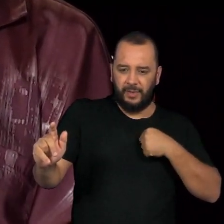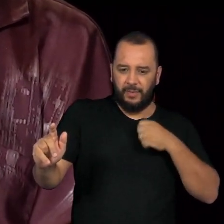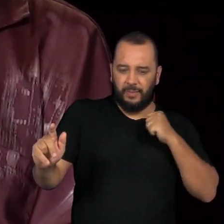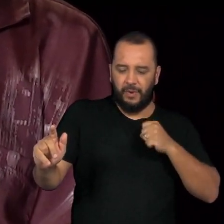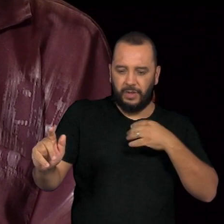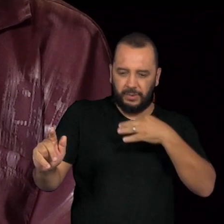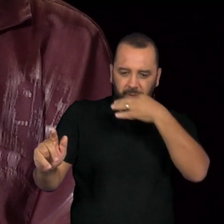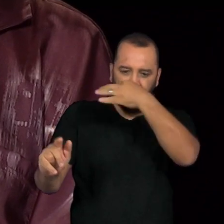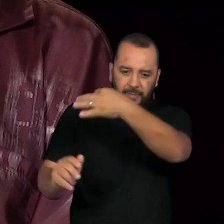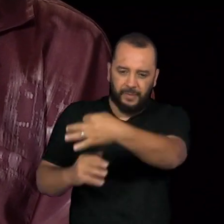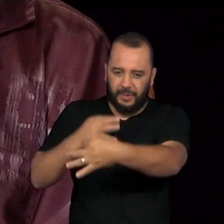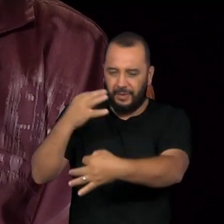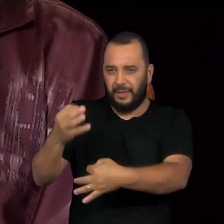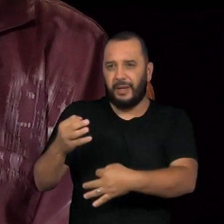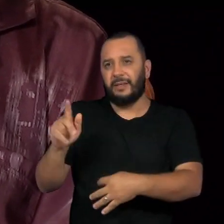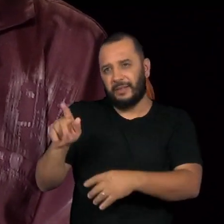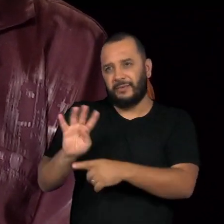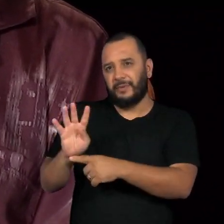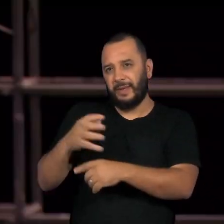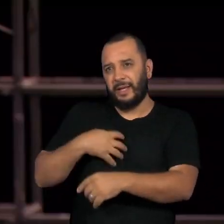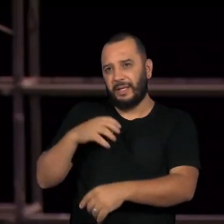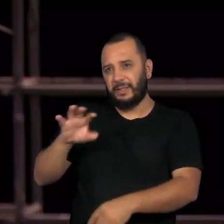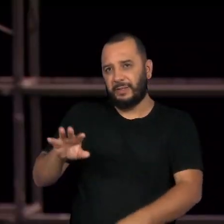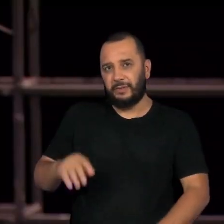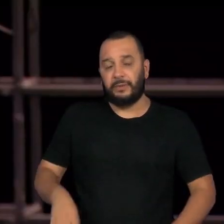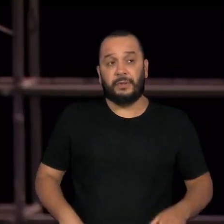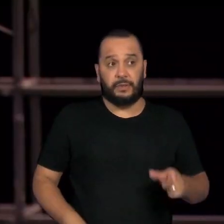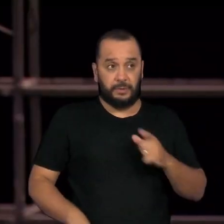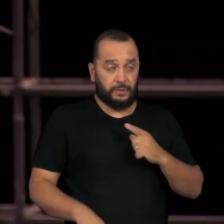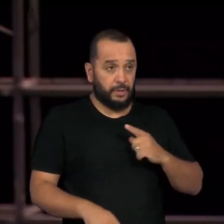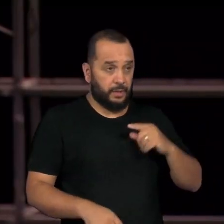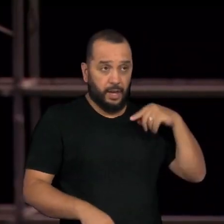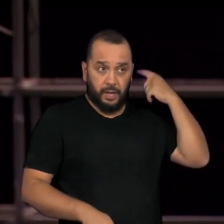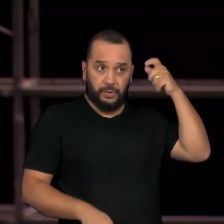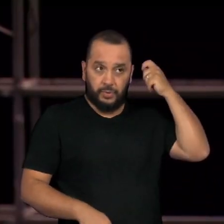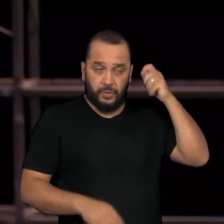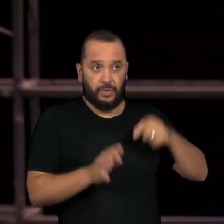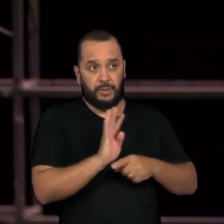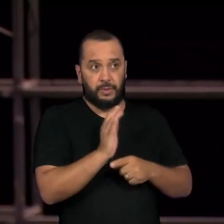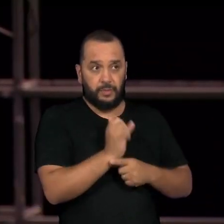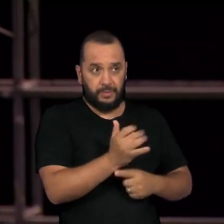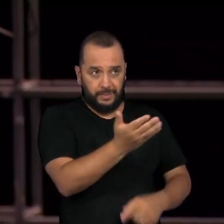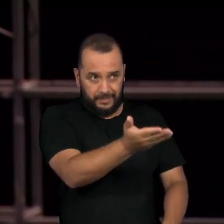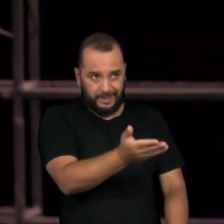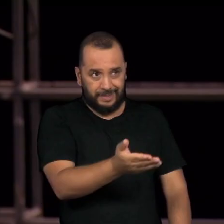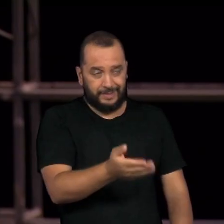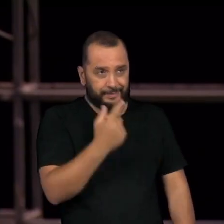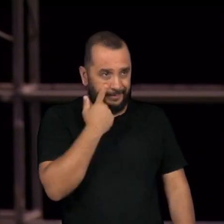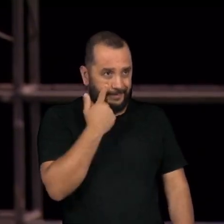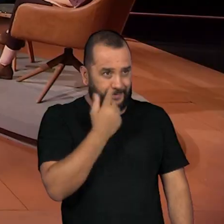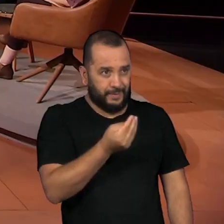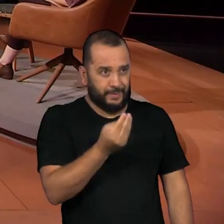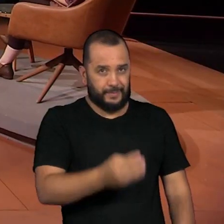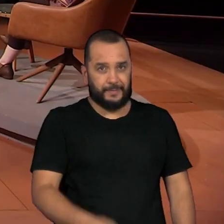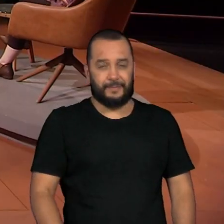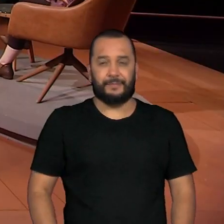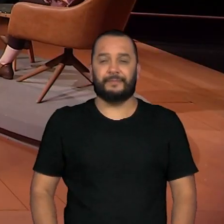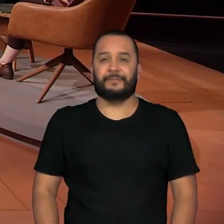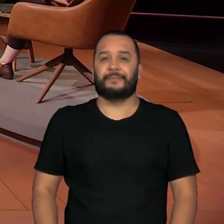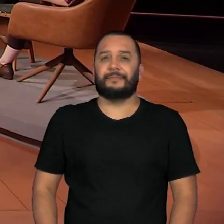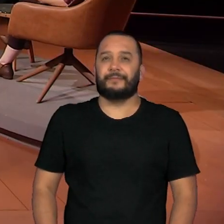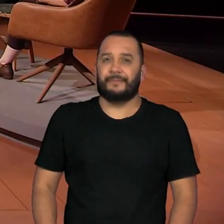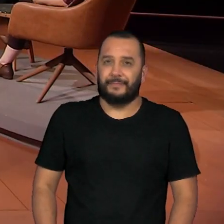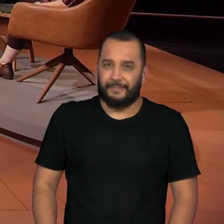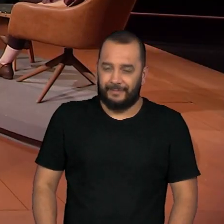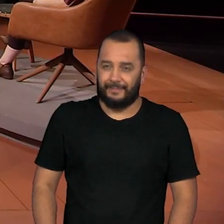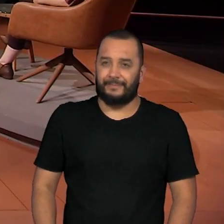filmes são isso. Tem um ator que te mandou um depoimento de um desses filmes. Oh, meu Vamos Deus. ver quem é. Vamos